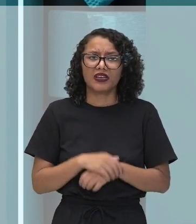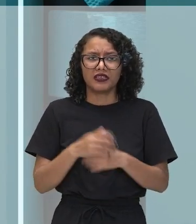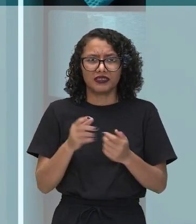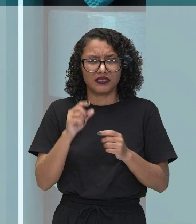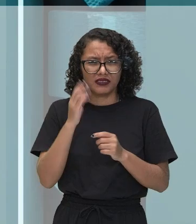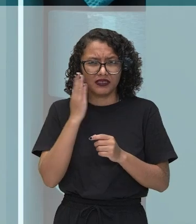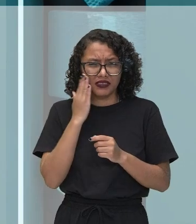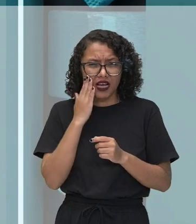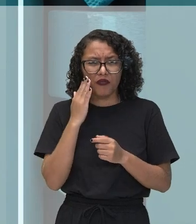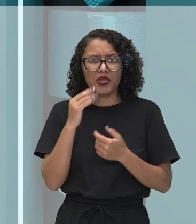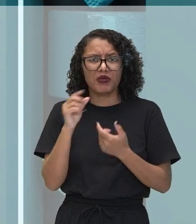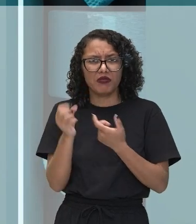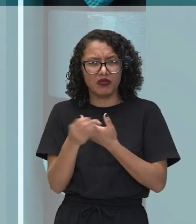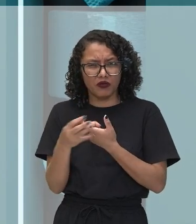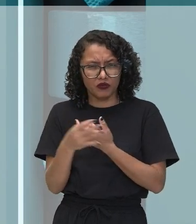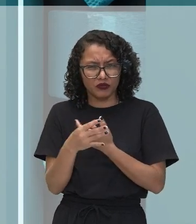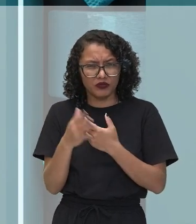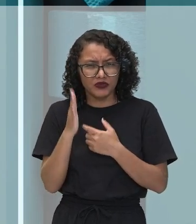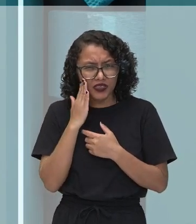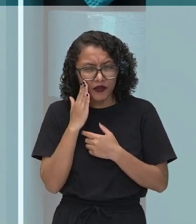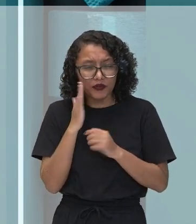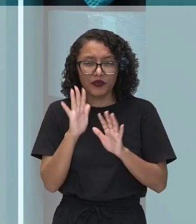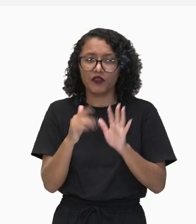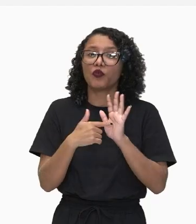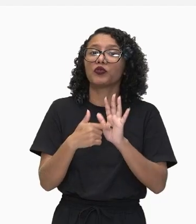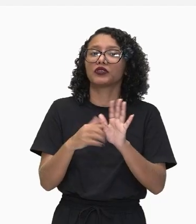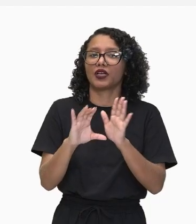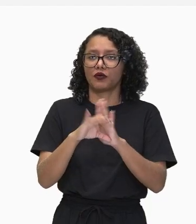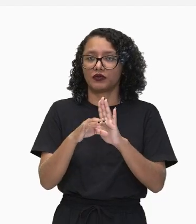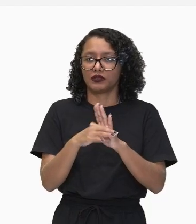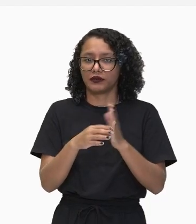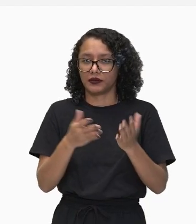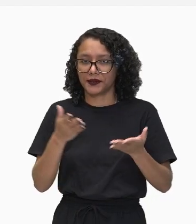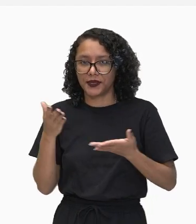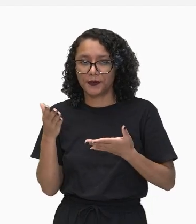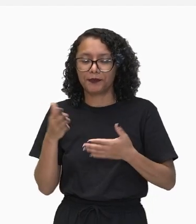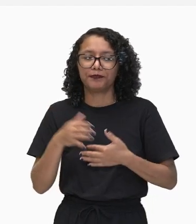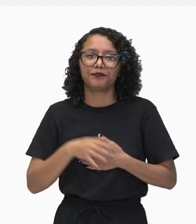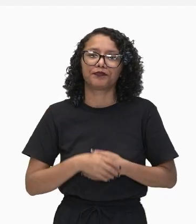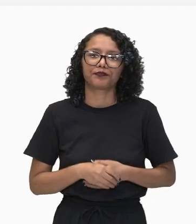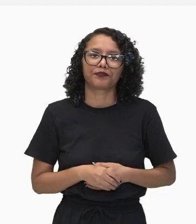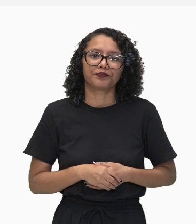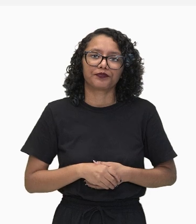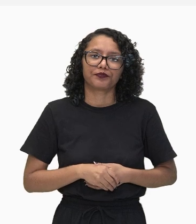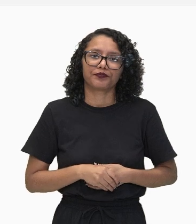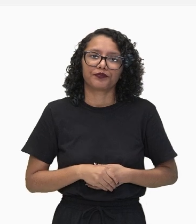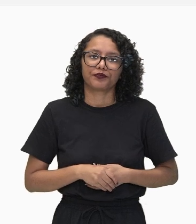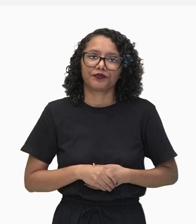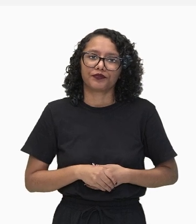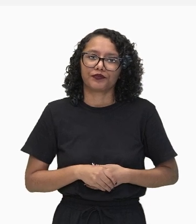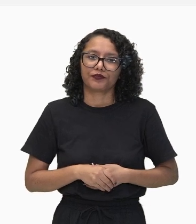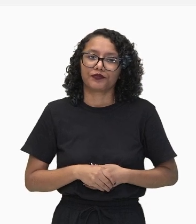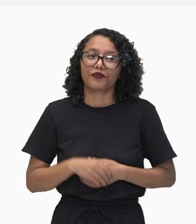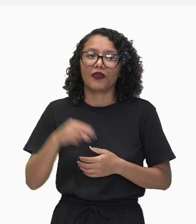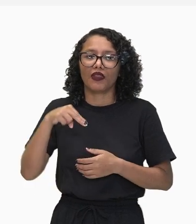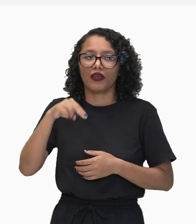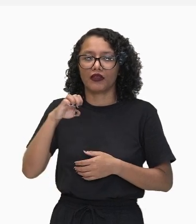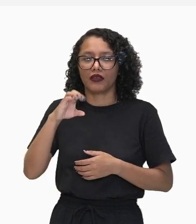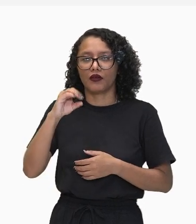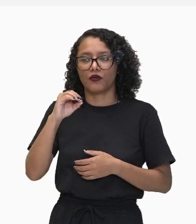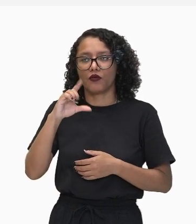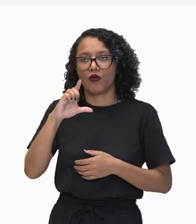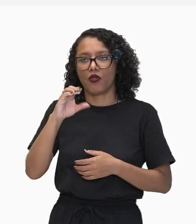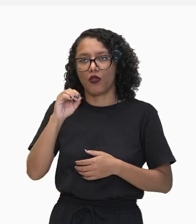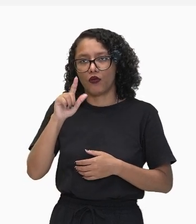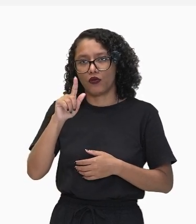neologismo? Vamos conceituar o neologismo? Vamos lá, olha só, observe aí. Então temos aí, ó, neologismo. O que vem ser